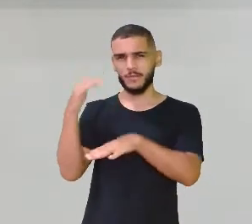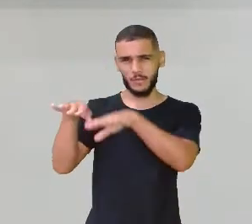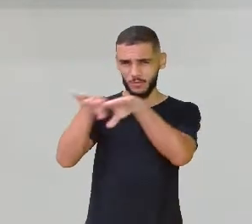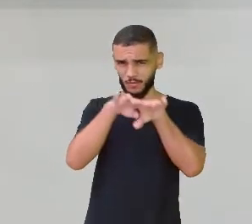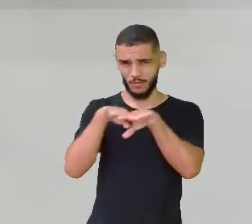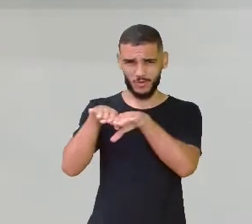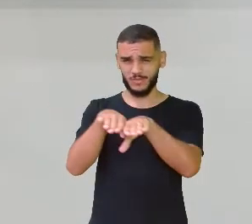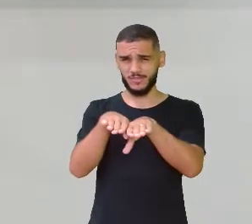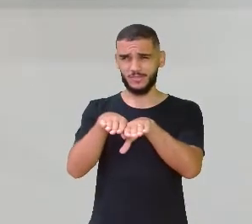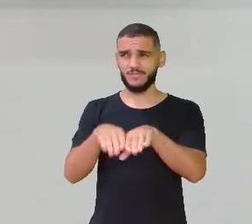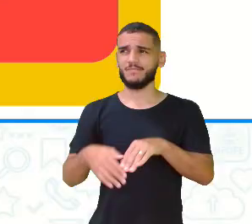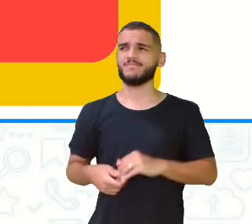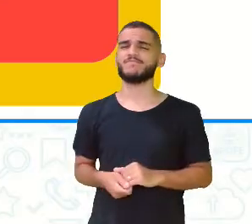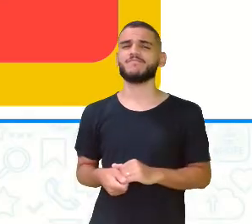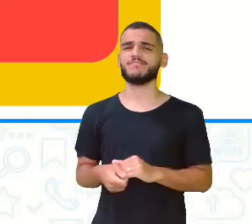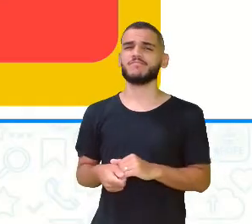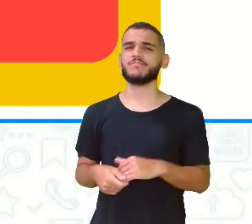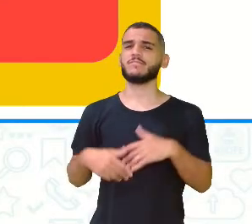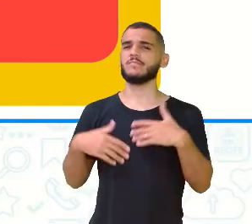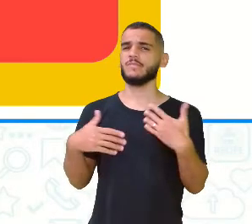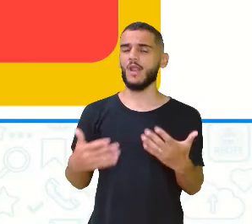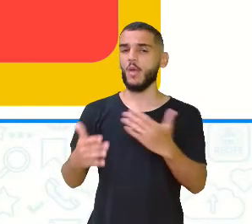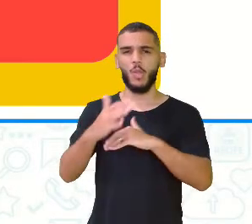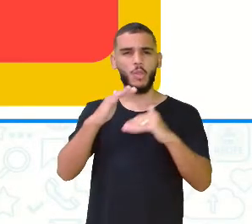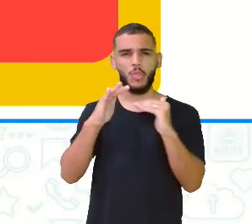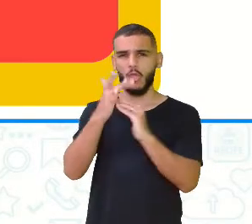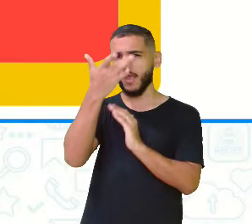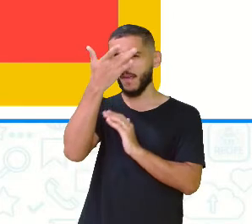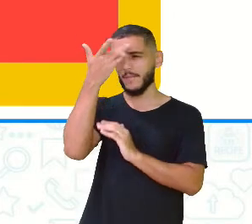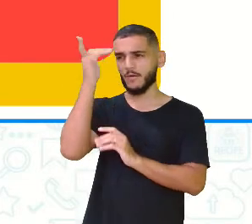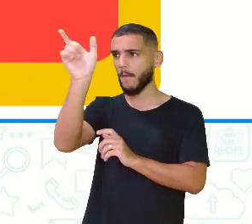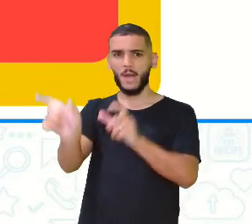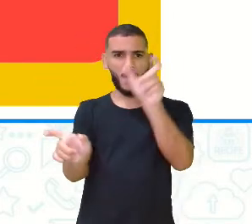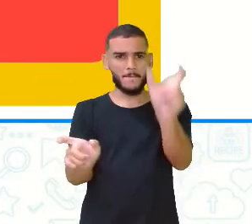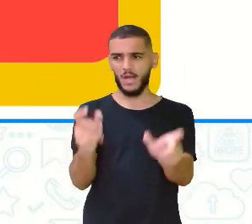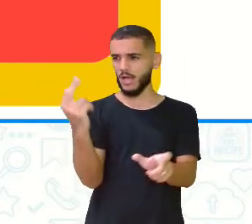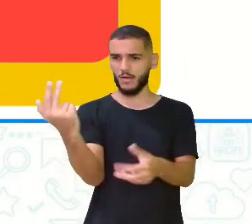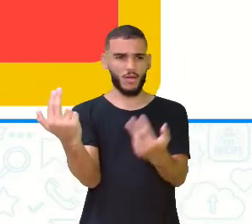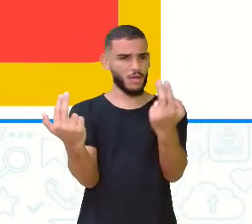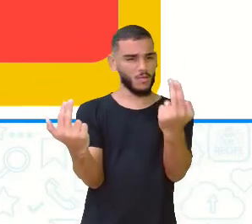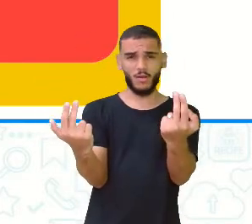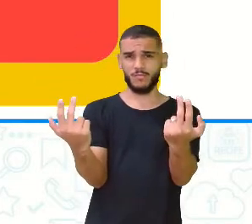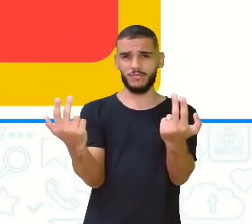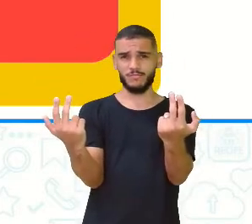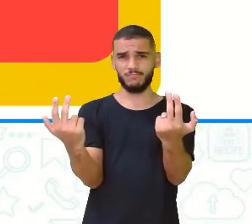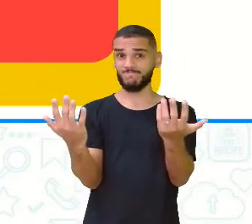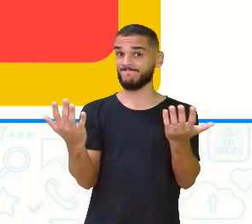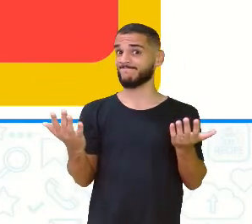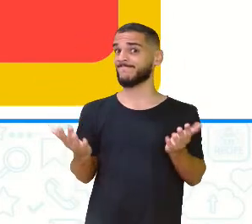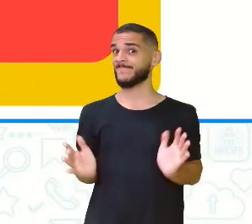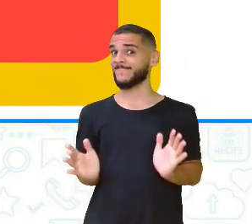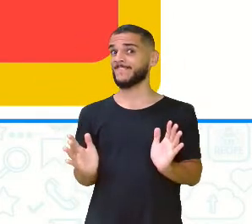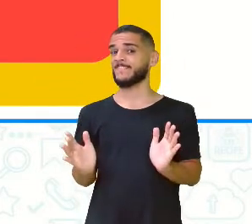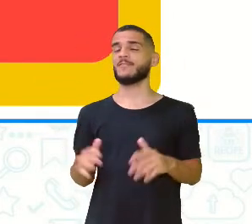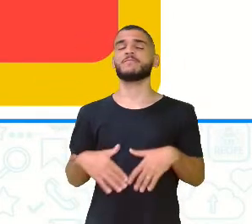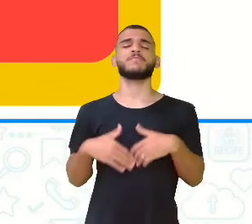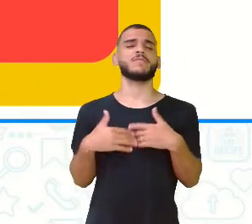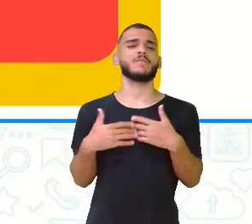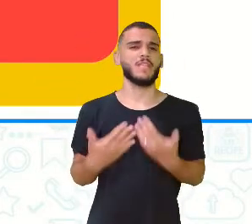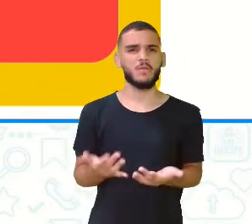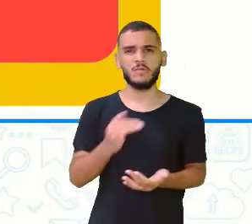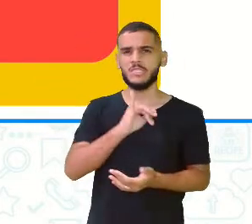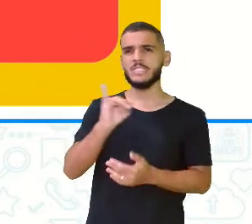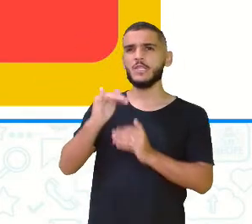iguais? Será que dá para todo mundo ser igual? Olha a pergunta que eu coloquei aí. Ó. Como seria se todas as pessoas